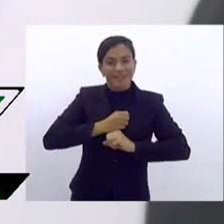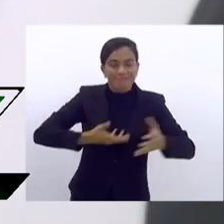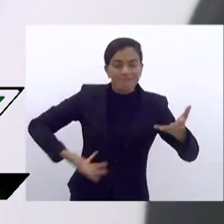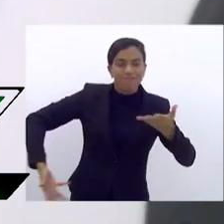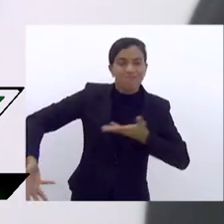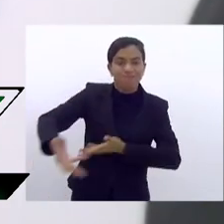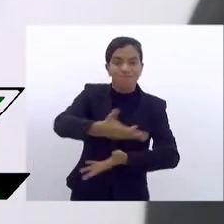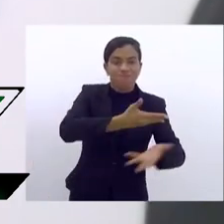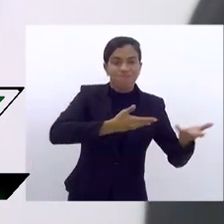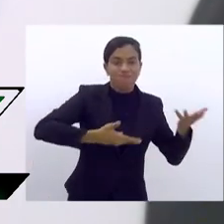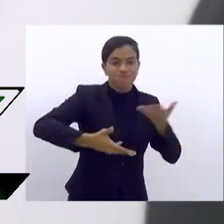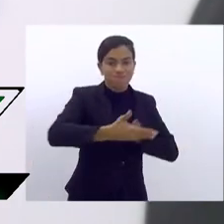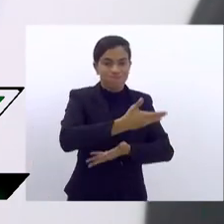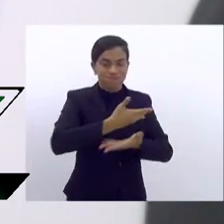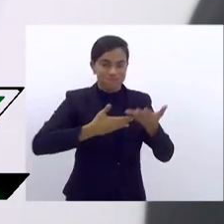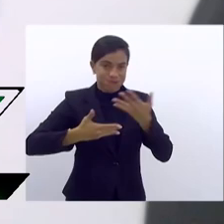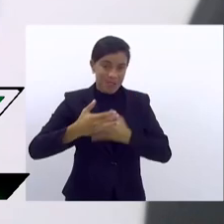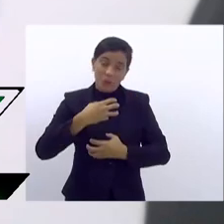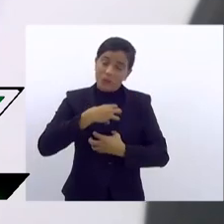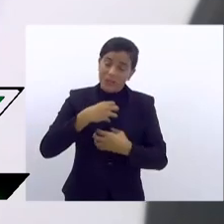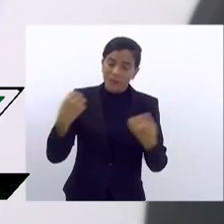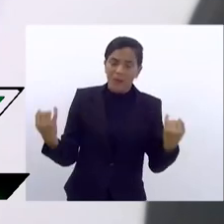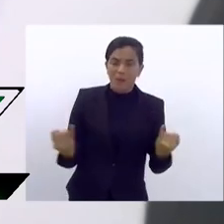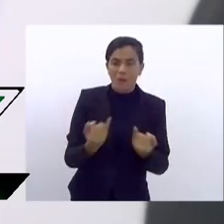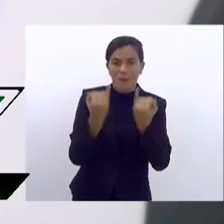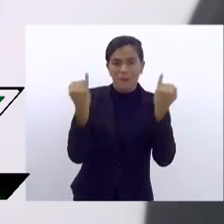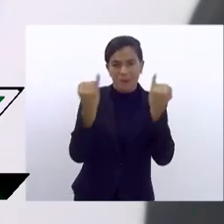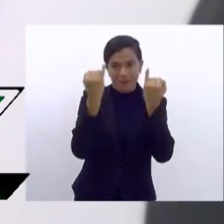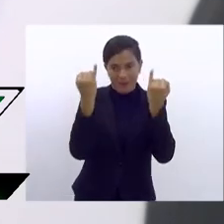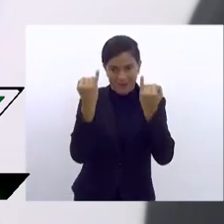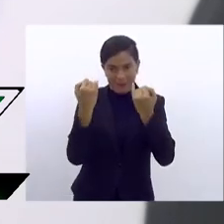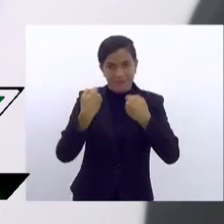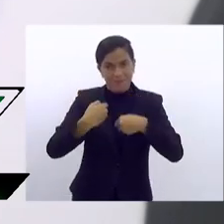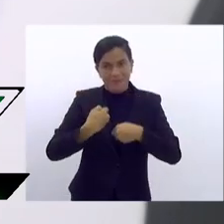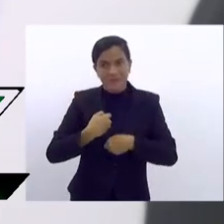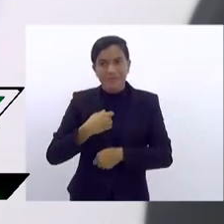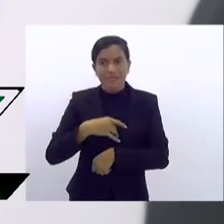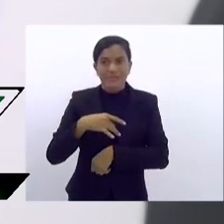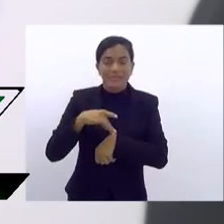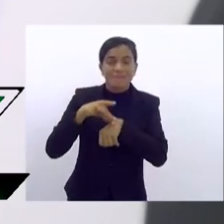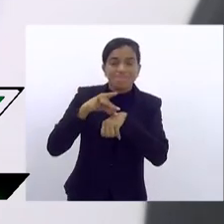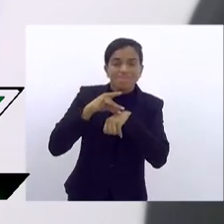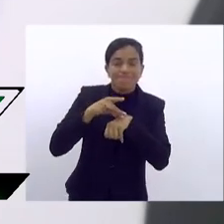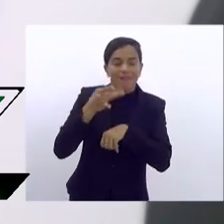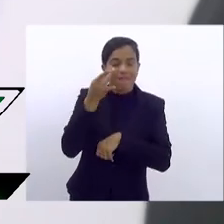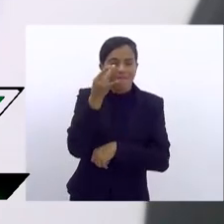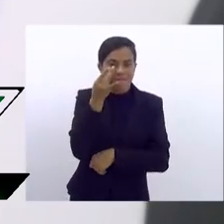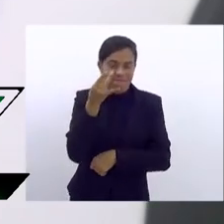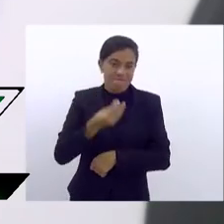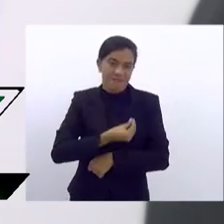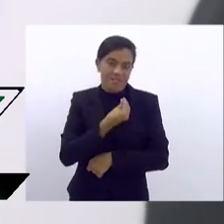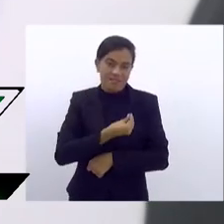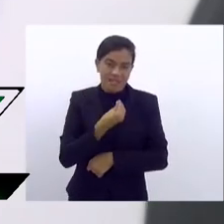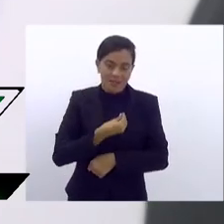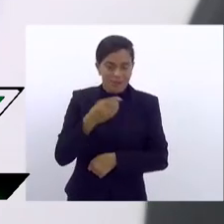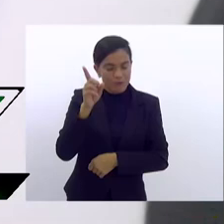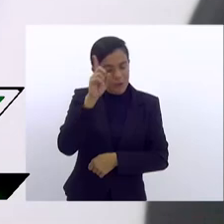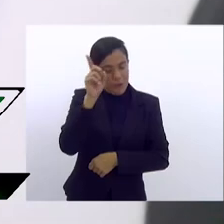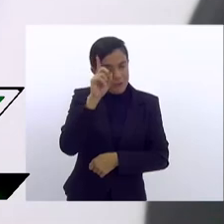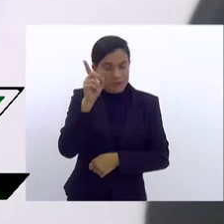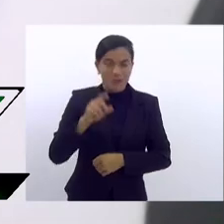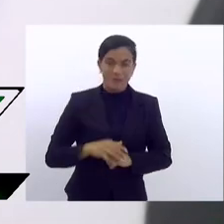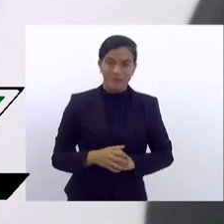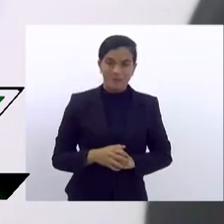sentimentos extremamente importantes e que precisam ser vivenciados e exaltados nas nossas escolas o tempo todo